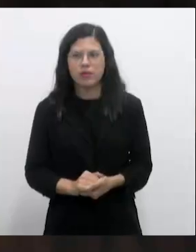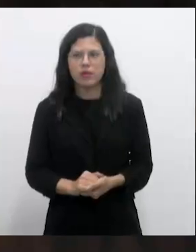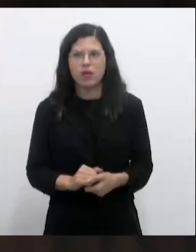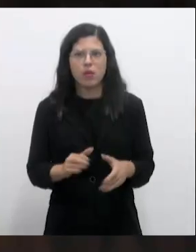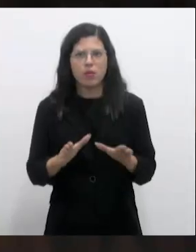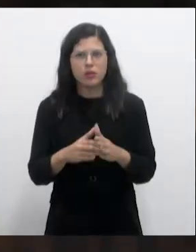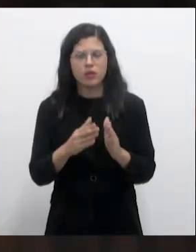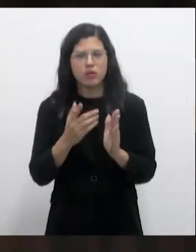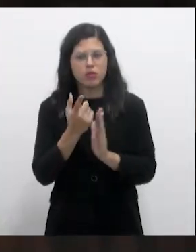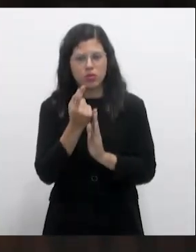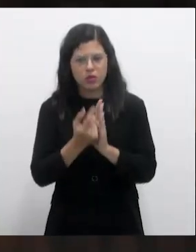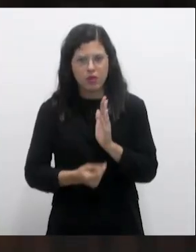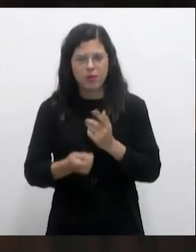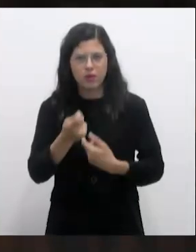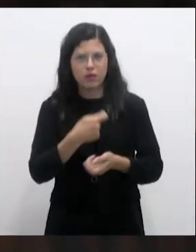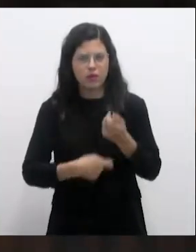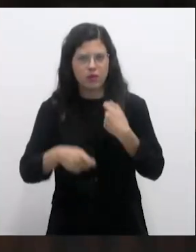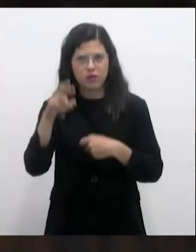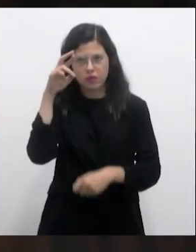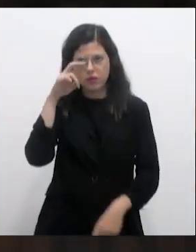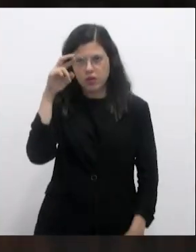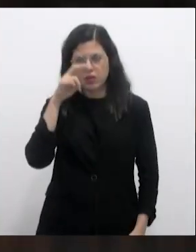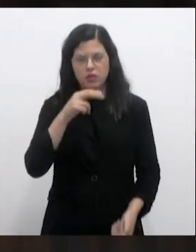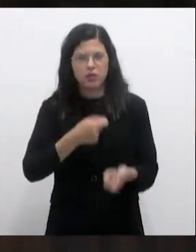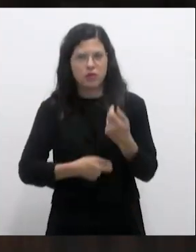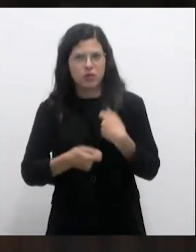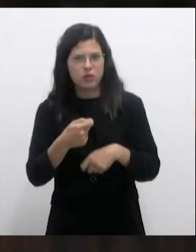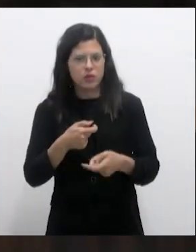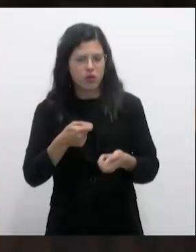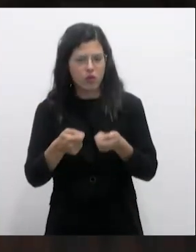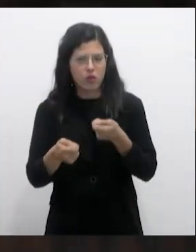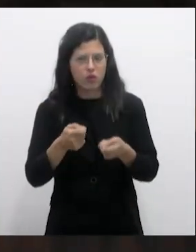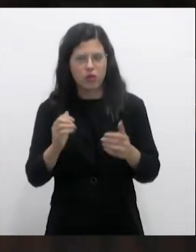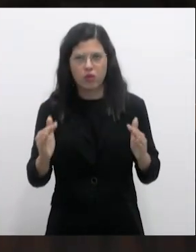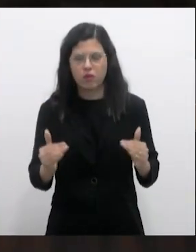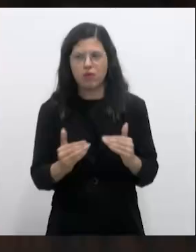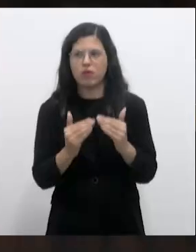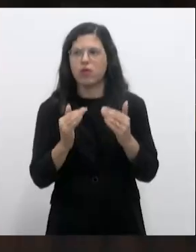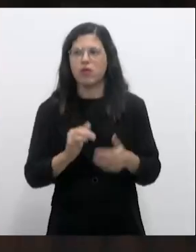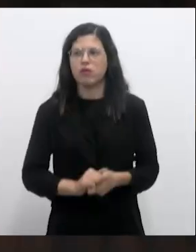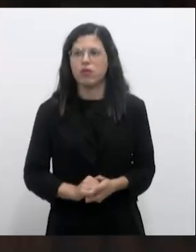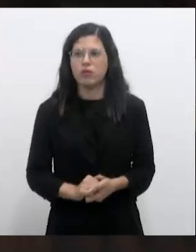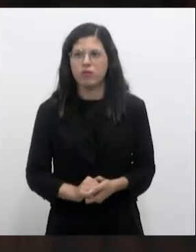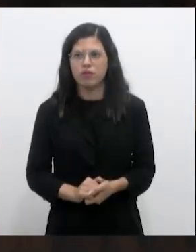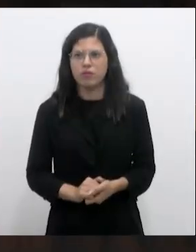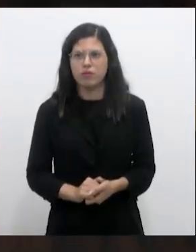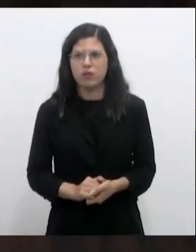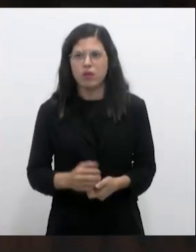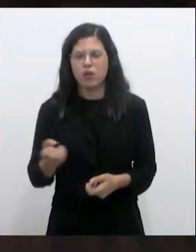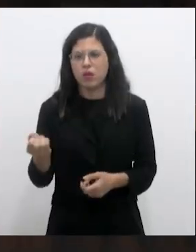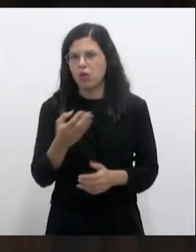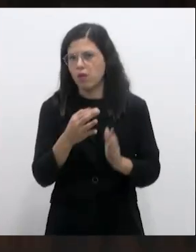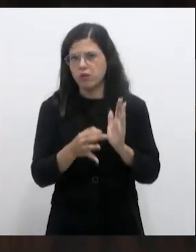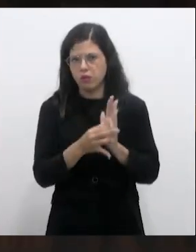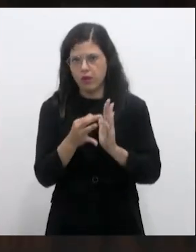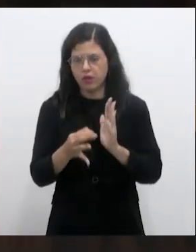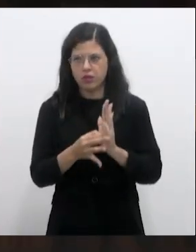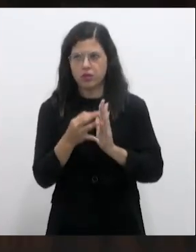de Orçamento e Finanças, Fiscalização Financeira e Controle, favorável. Novos